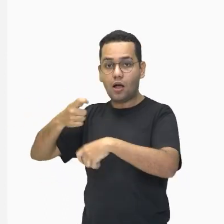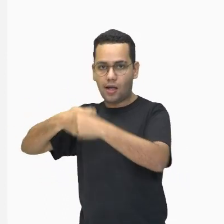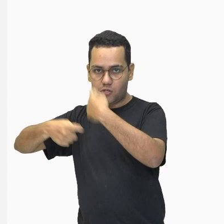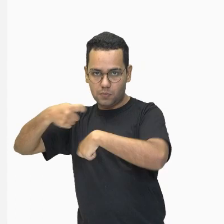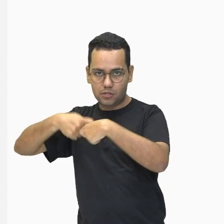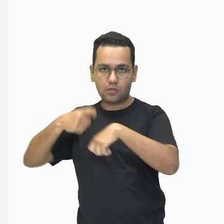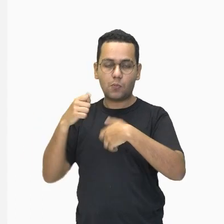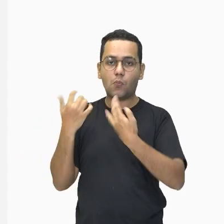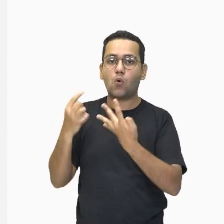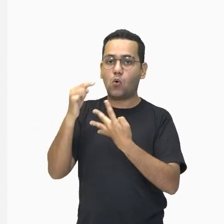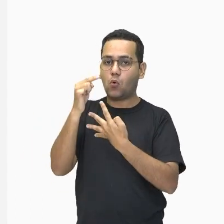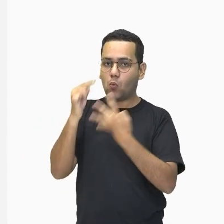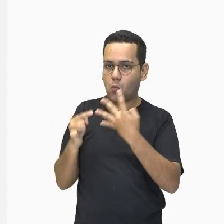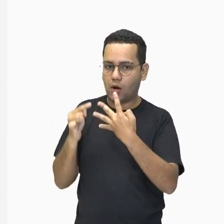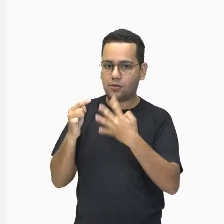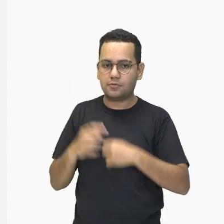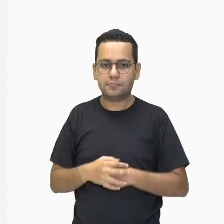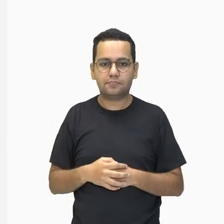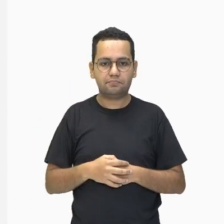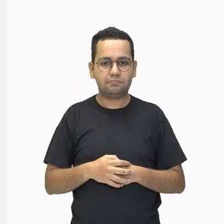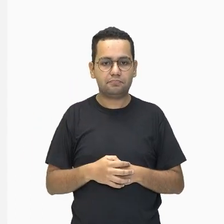franceses,